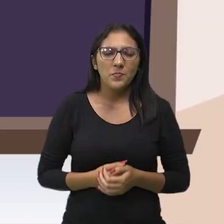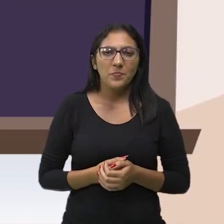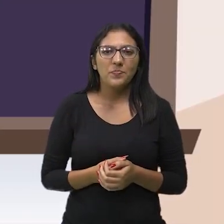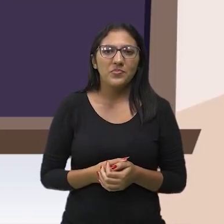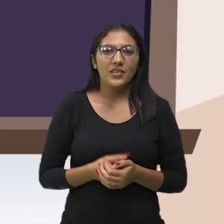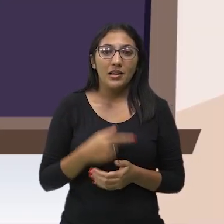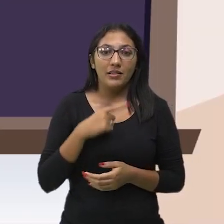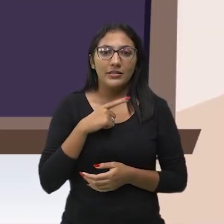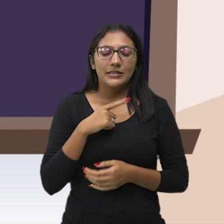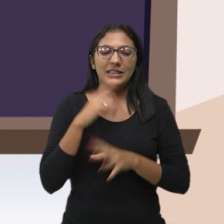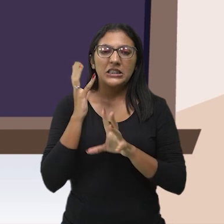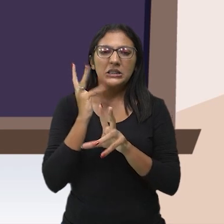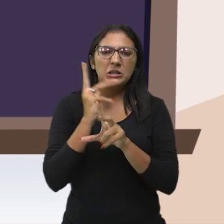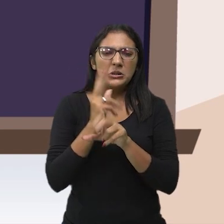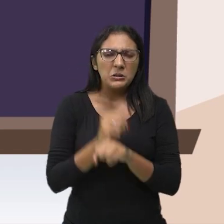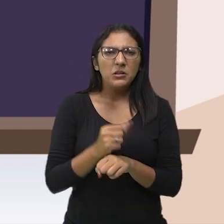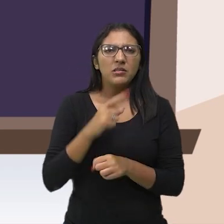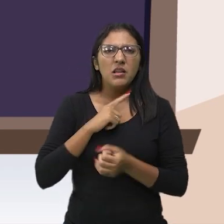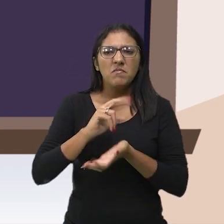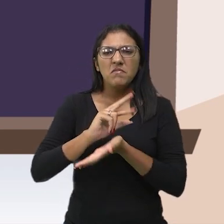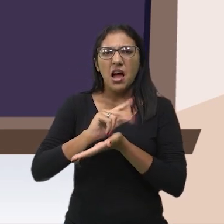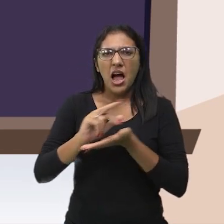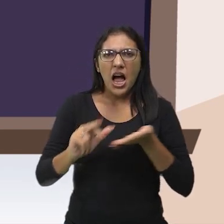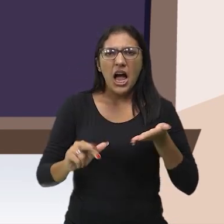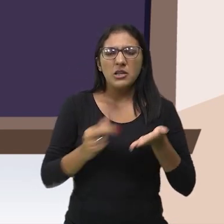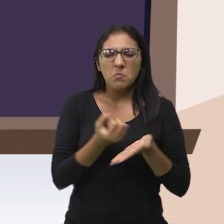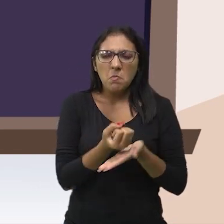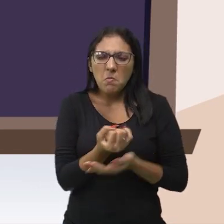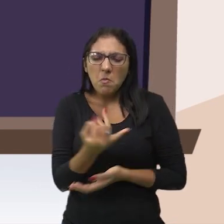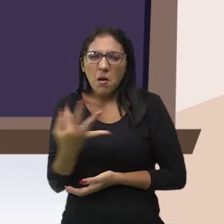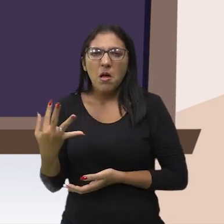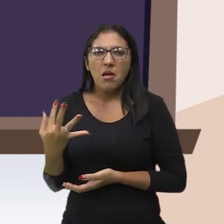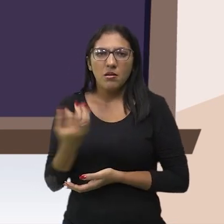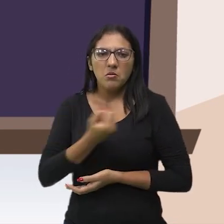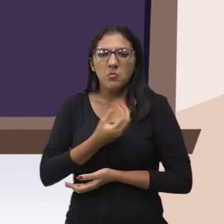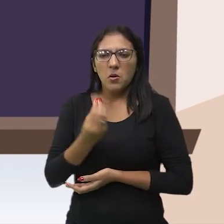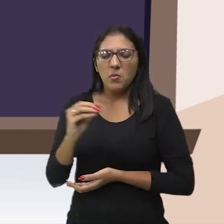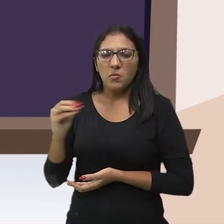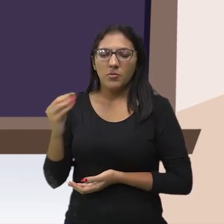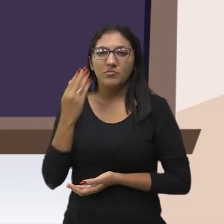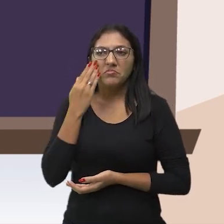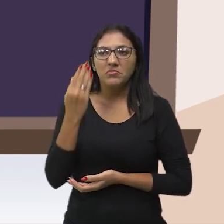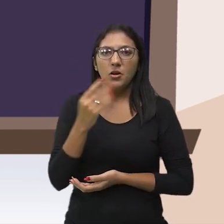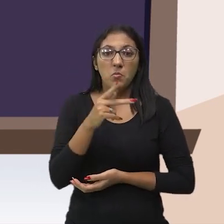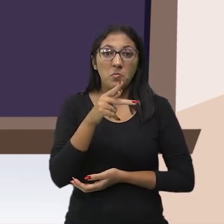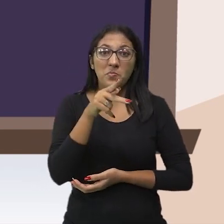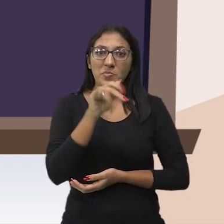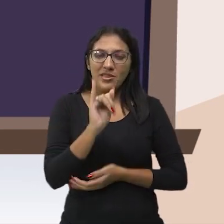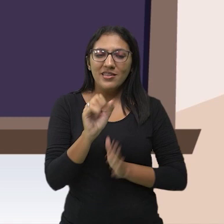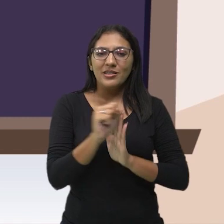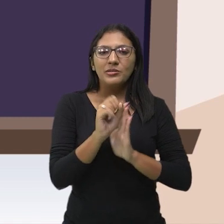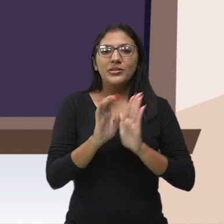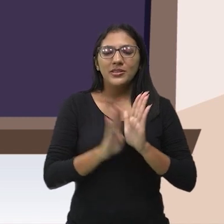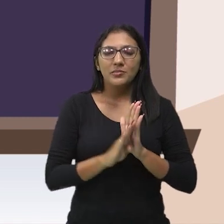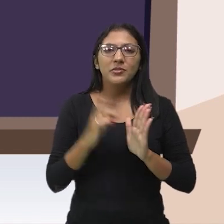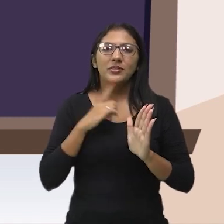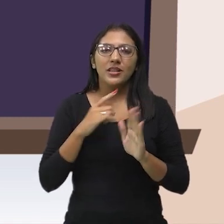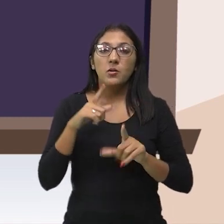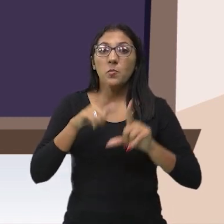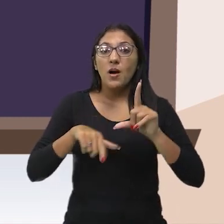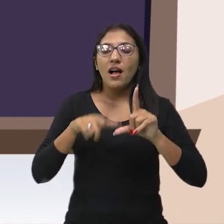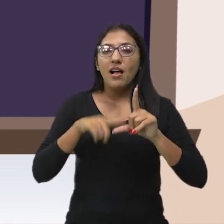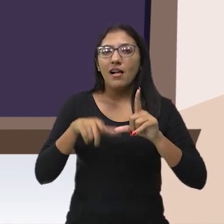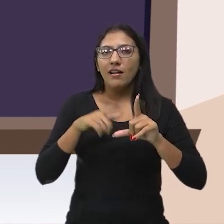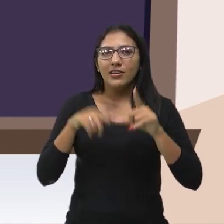em trilhões de casas decimais. O símbolo π é uma letra grega minúscula, a primeira